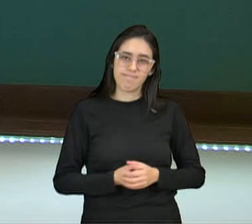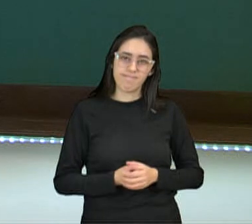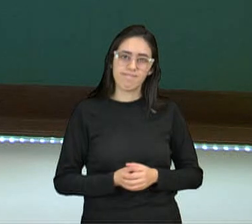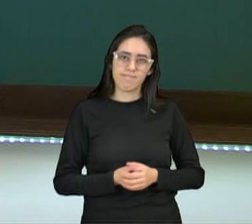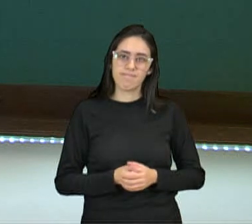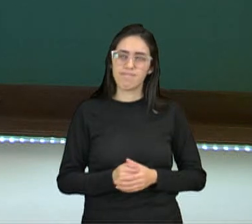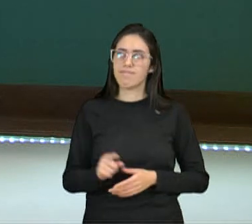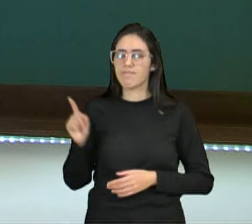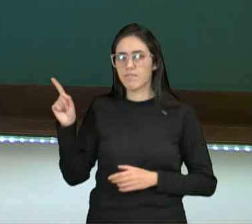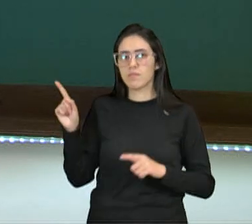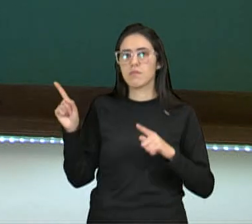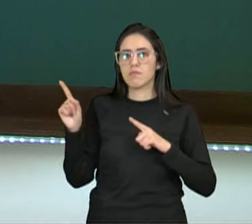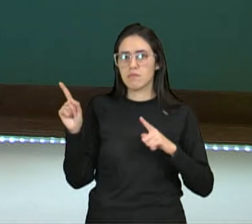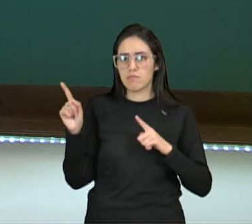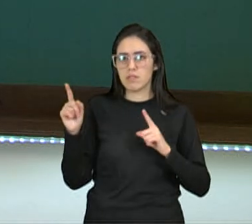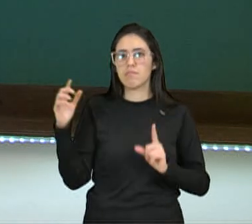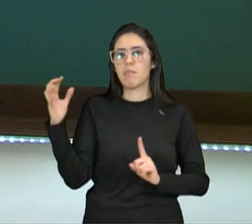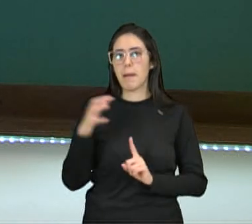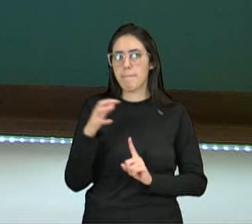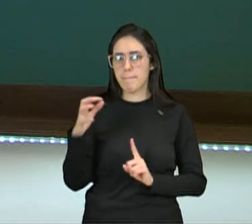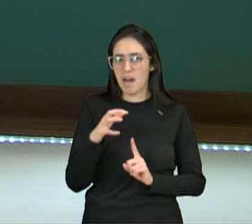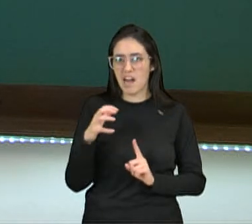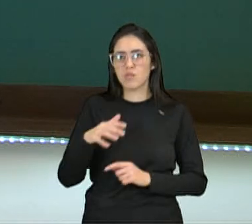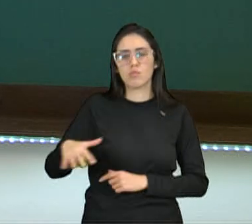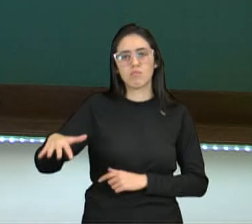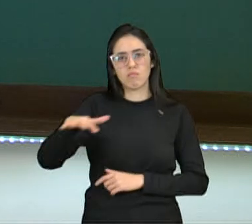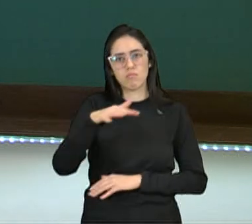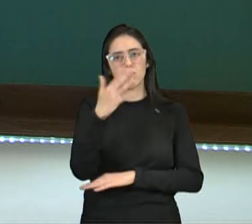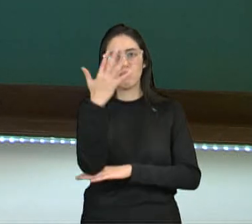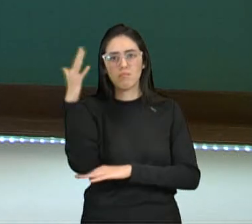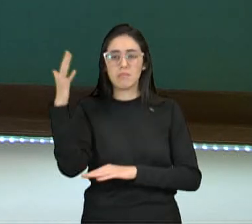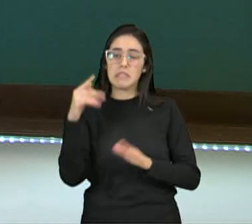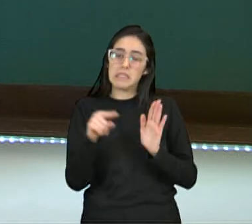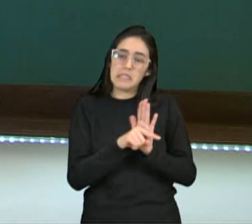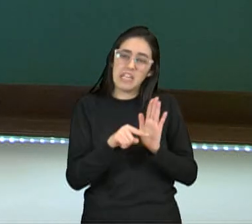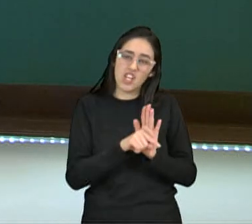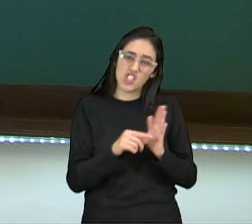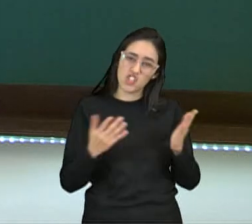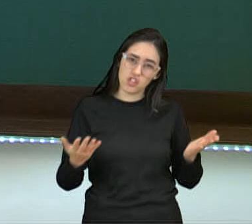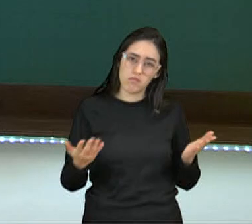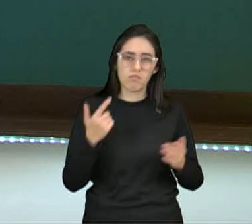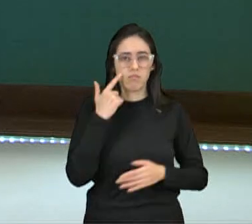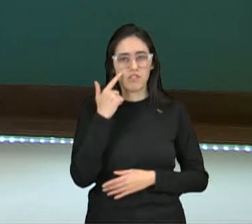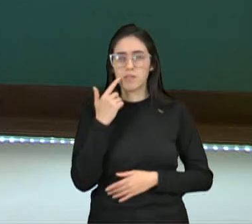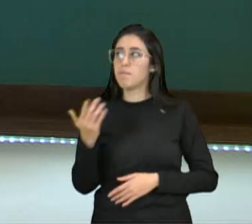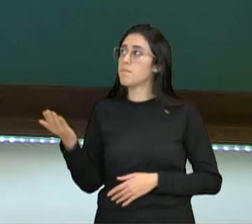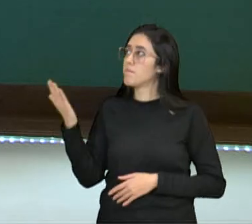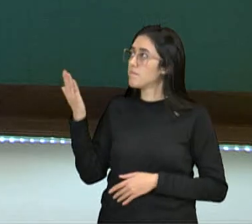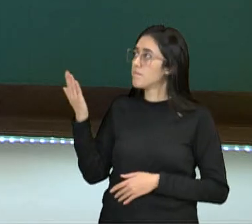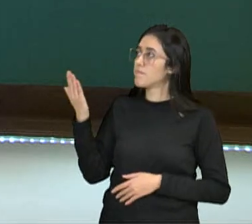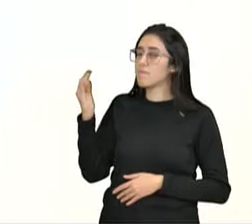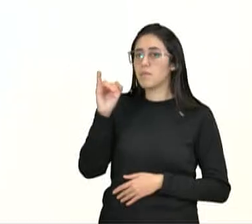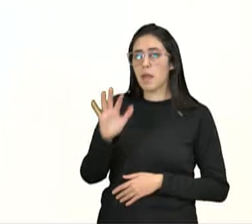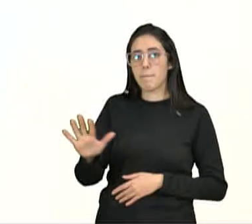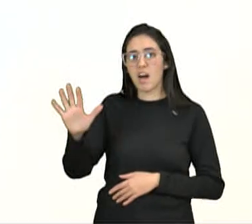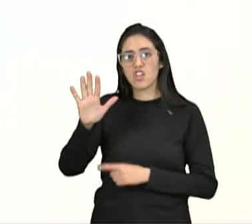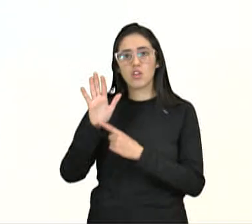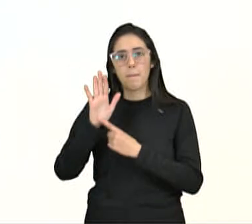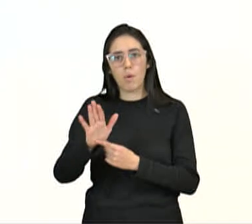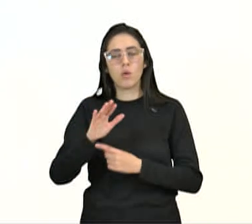que gera o impacto no meio natural negativo, E aqui a imagem mostrando para nós. áreas